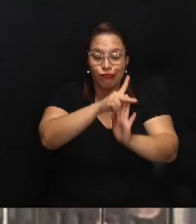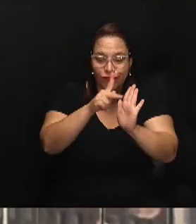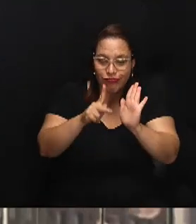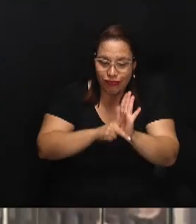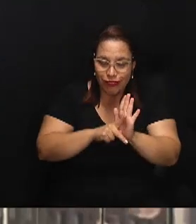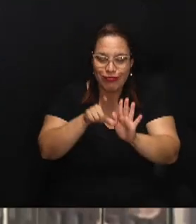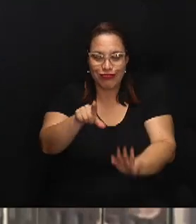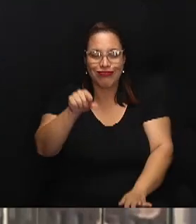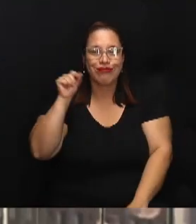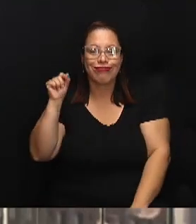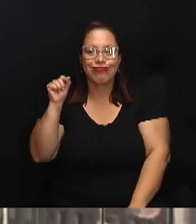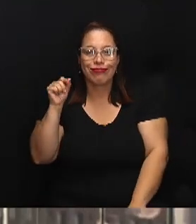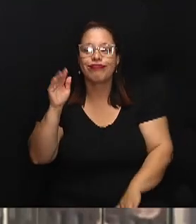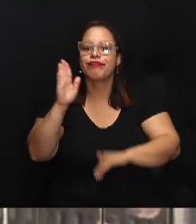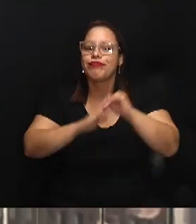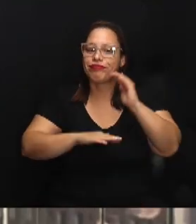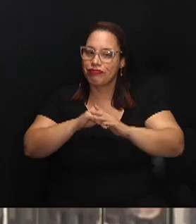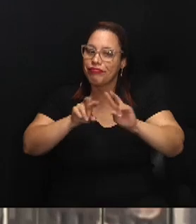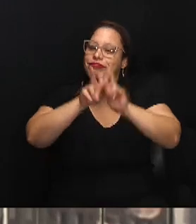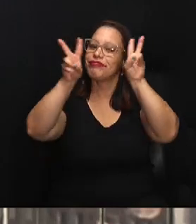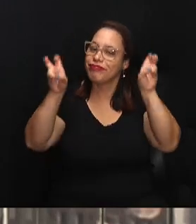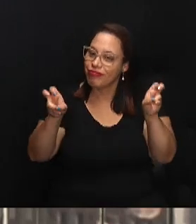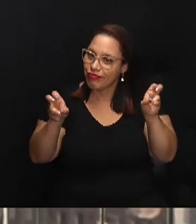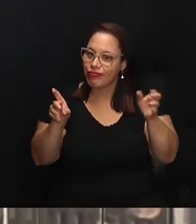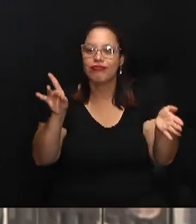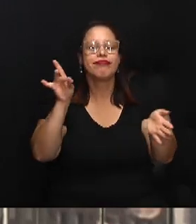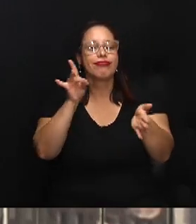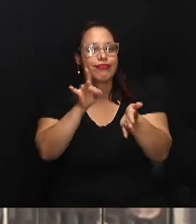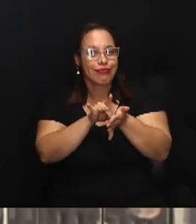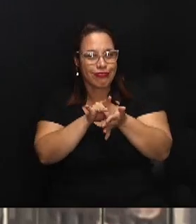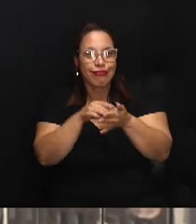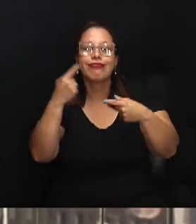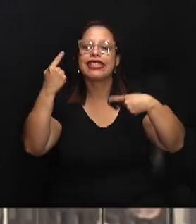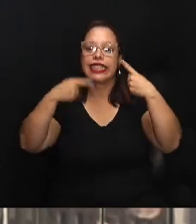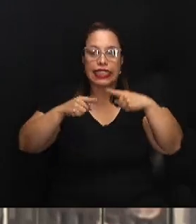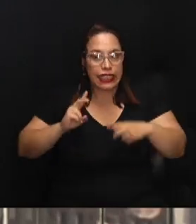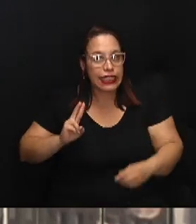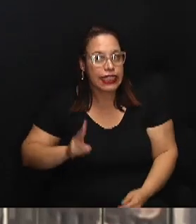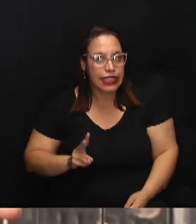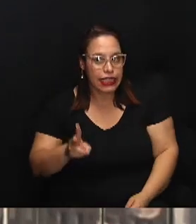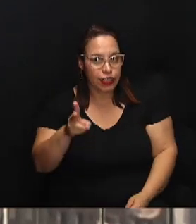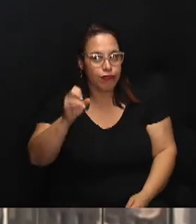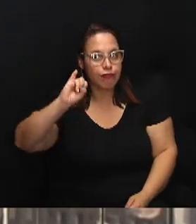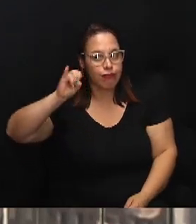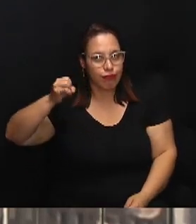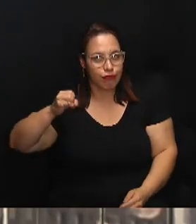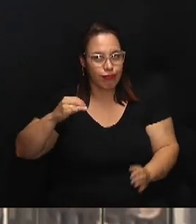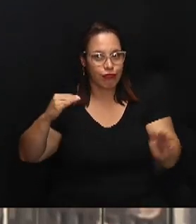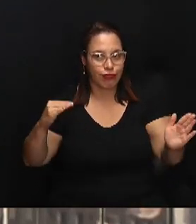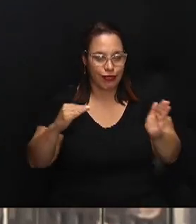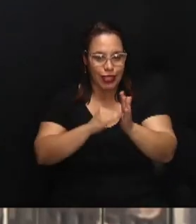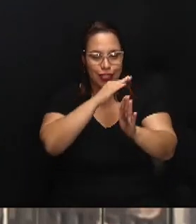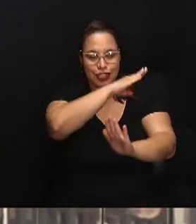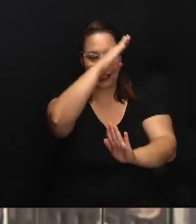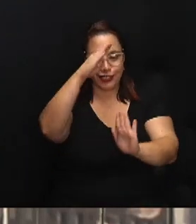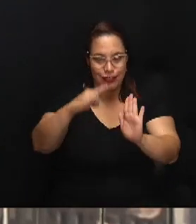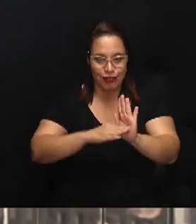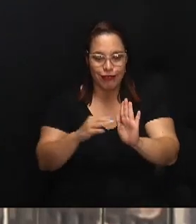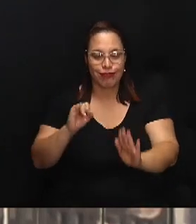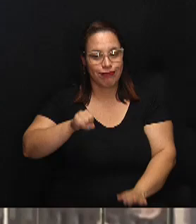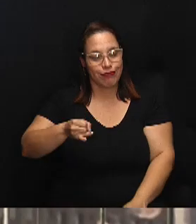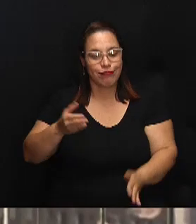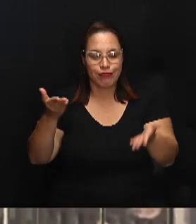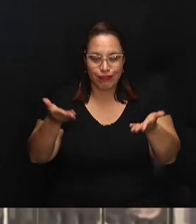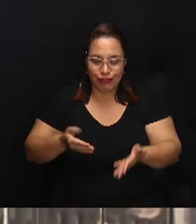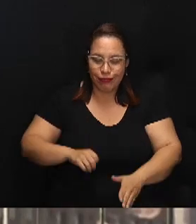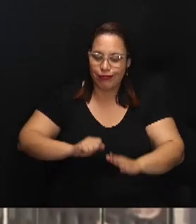foi escolhido para tratar o tema, que na verdade deve ser discutido sempre, de janeiro a janeiro. E hoje aqui no